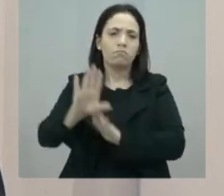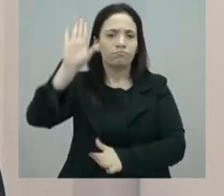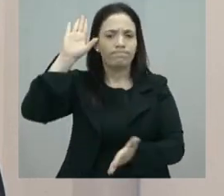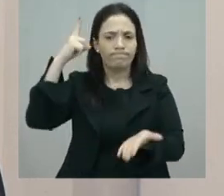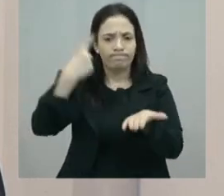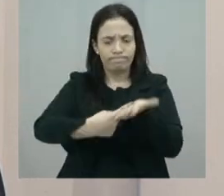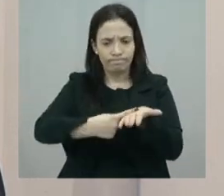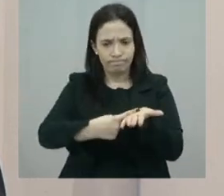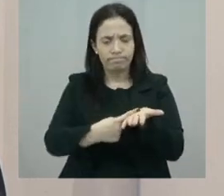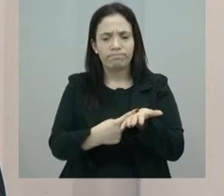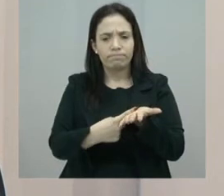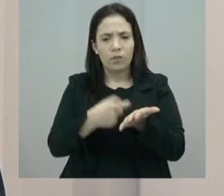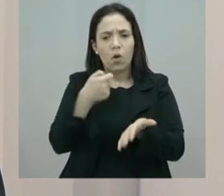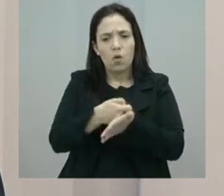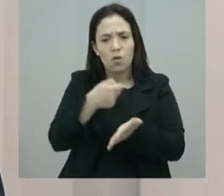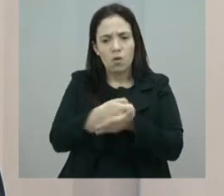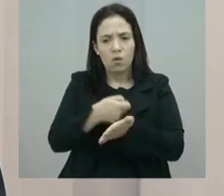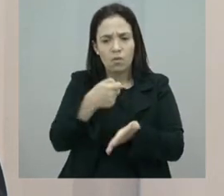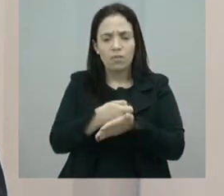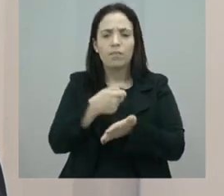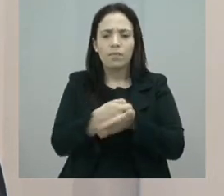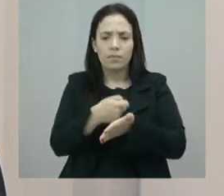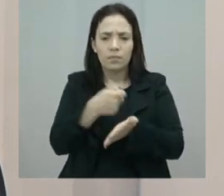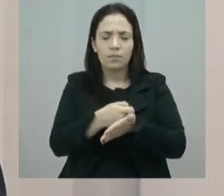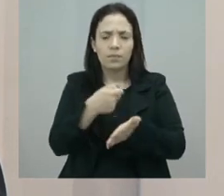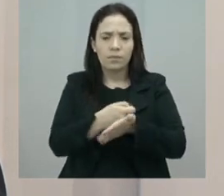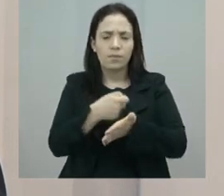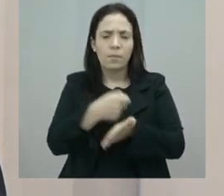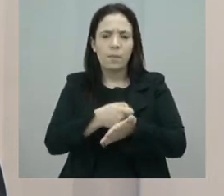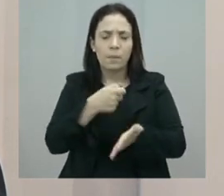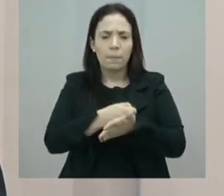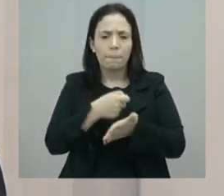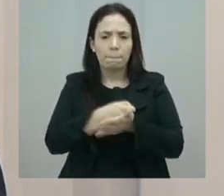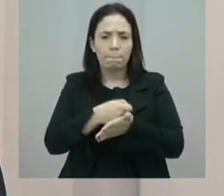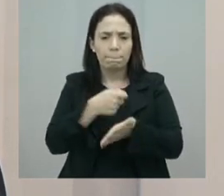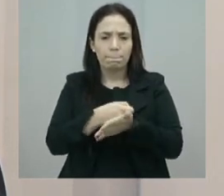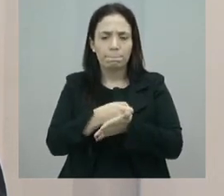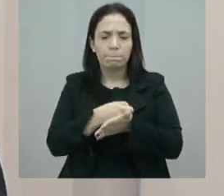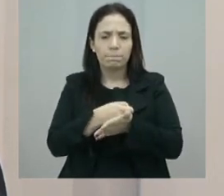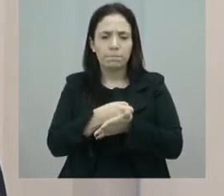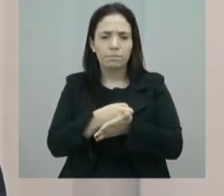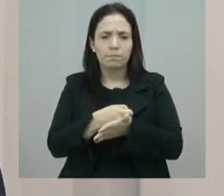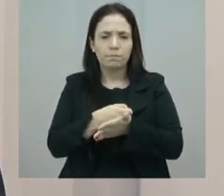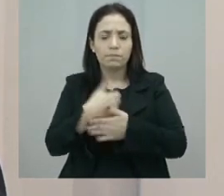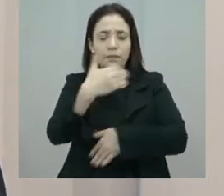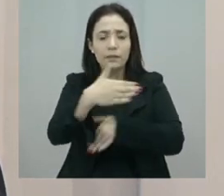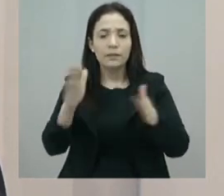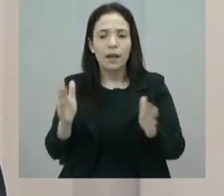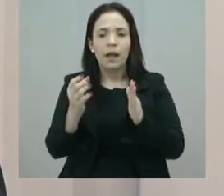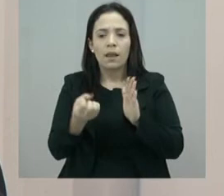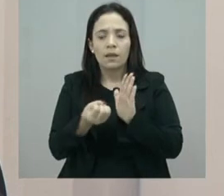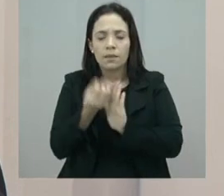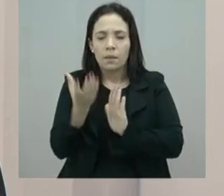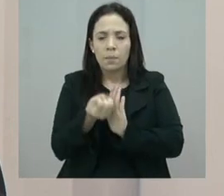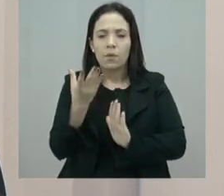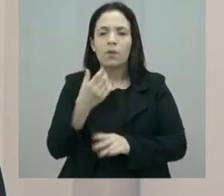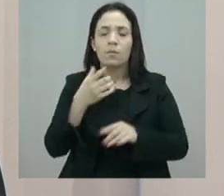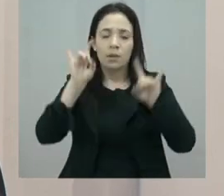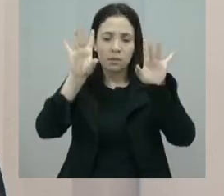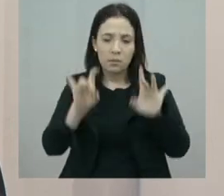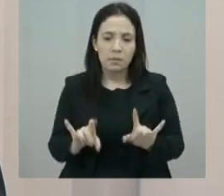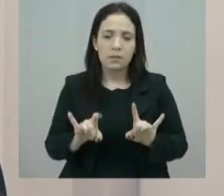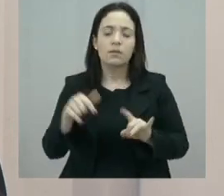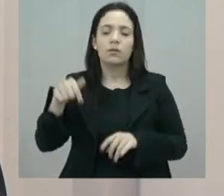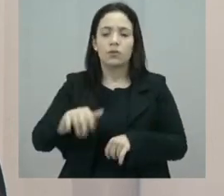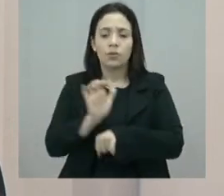verdade, cumpra a obrigação pela lei de instituir essas salas de depoimento especial no estado do Ceará, para